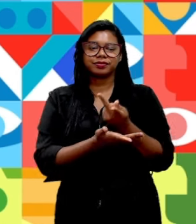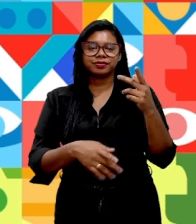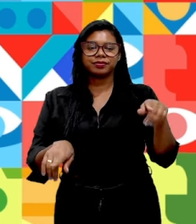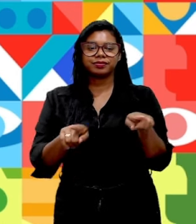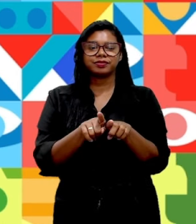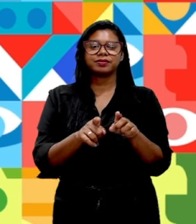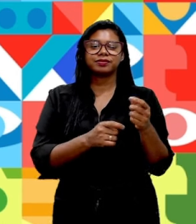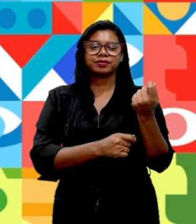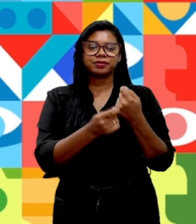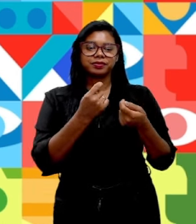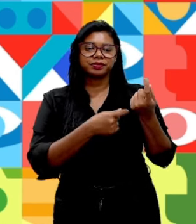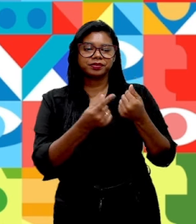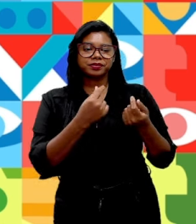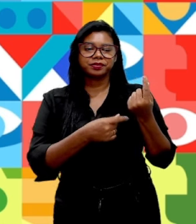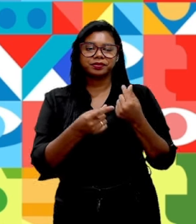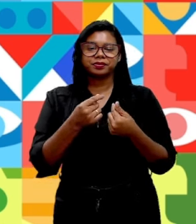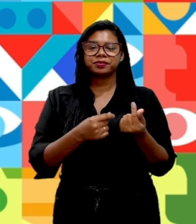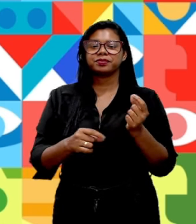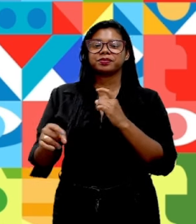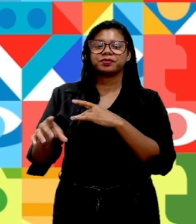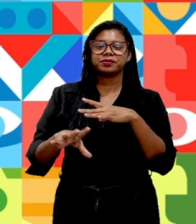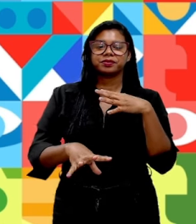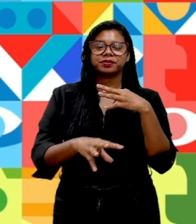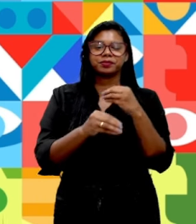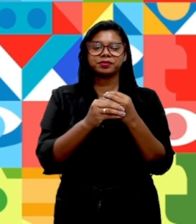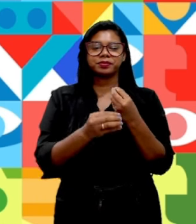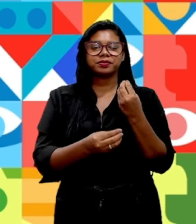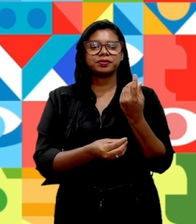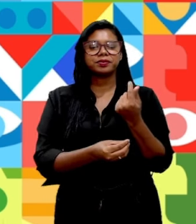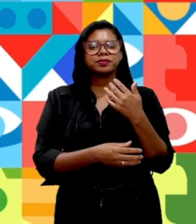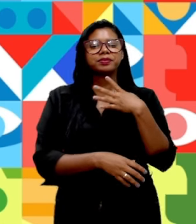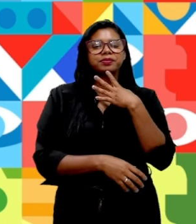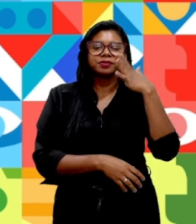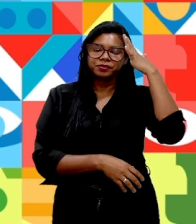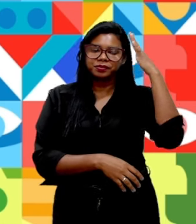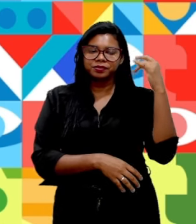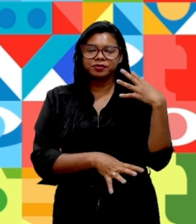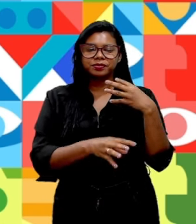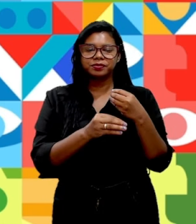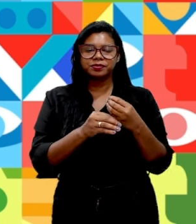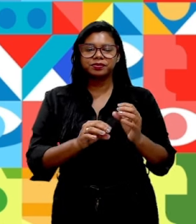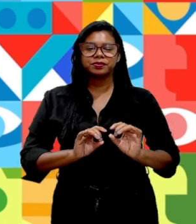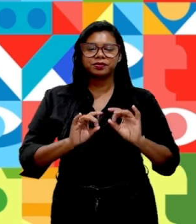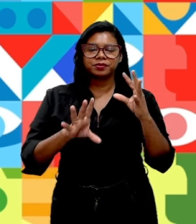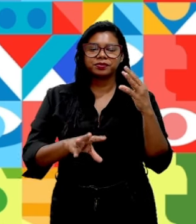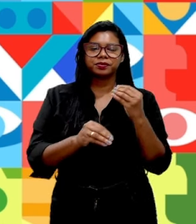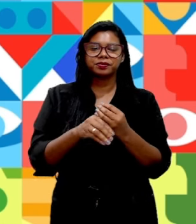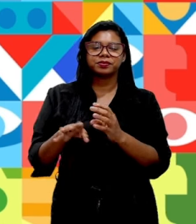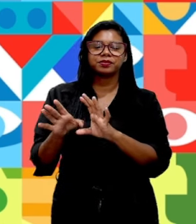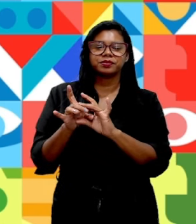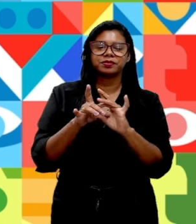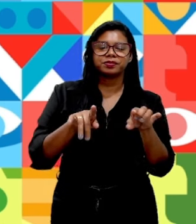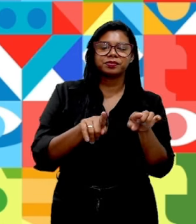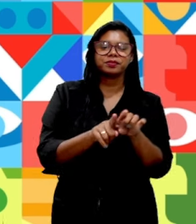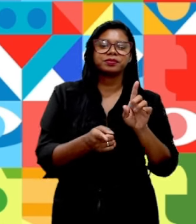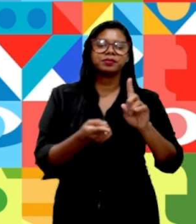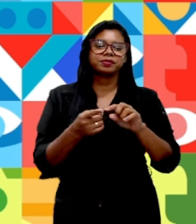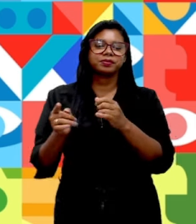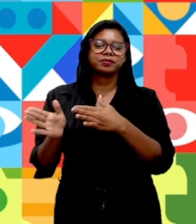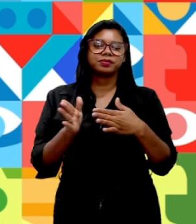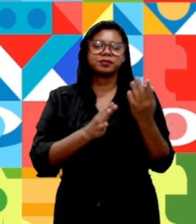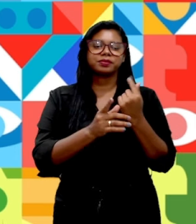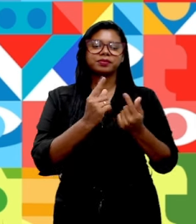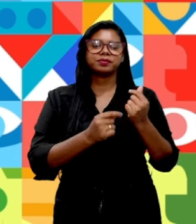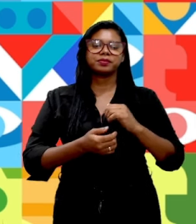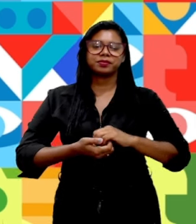dos negociadores, os cenários da negociação, conhecimento do negócio ou assunto e processo de